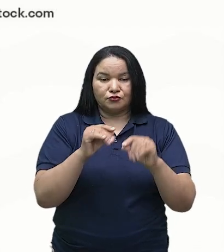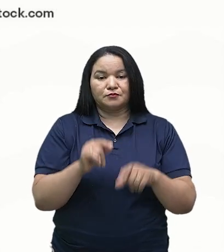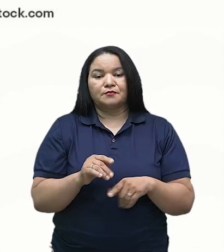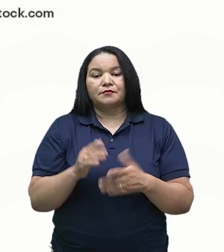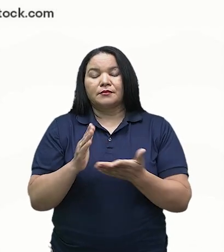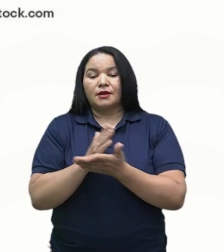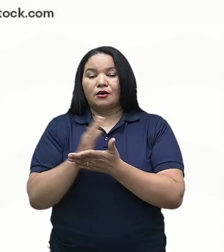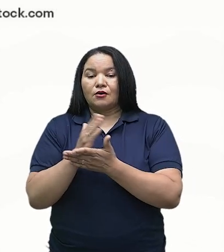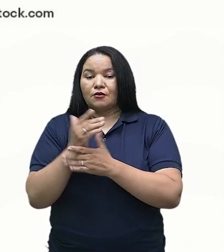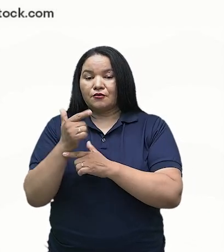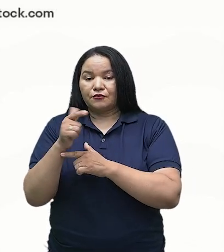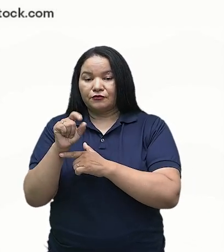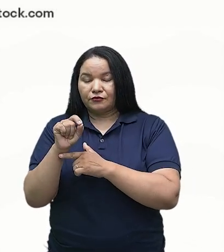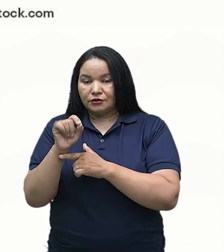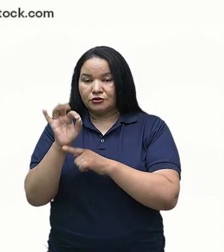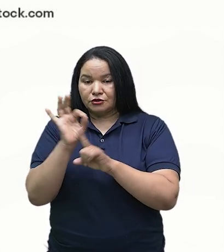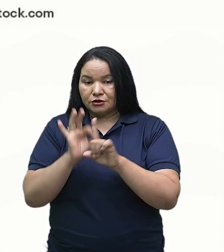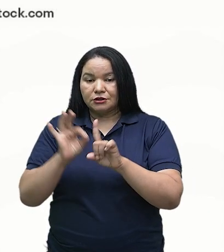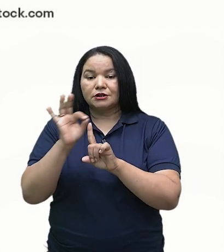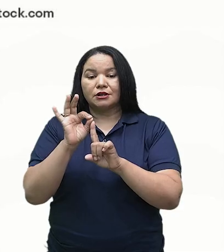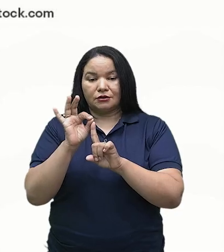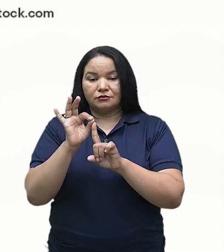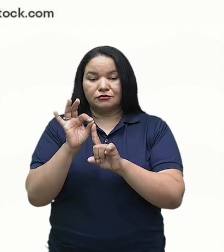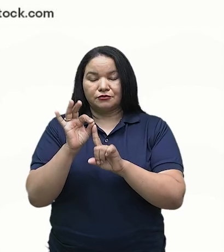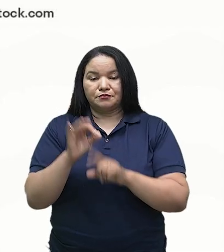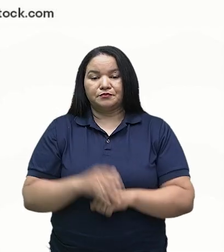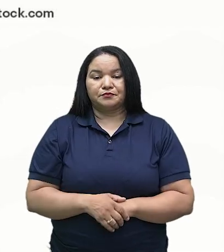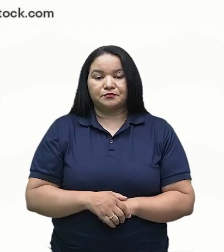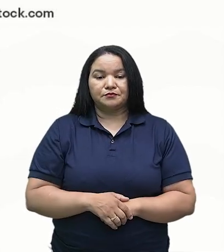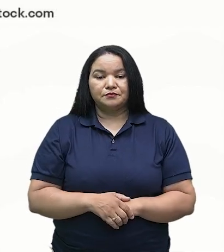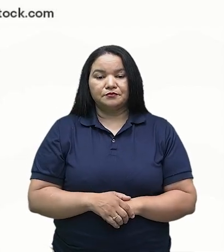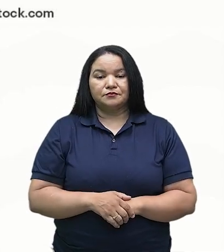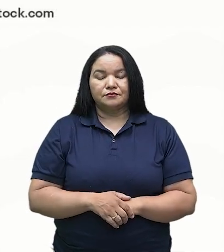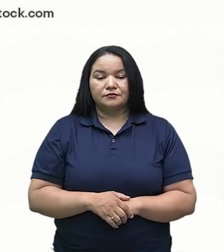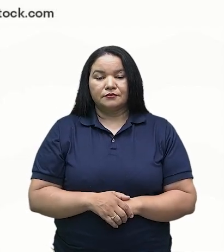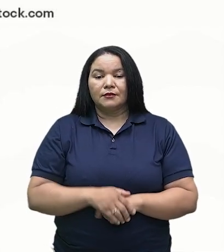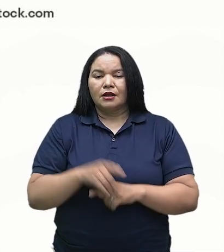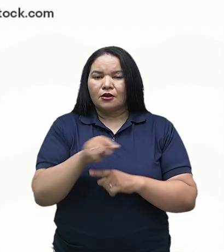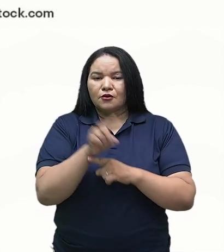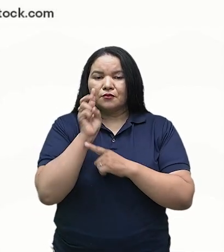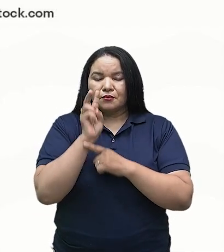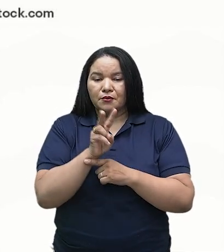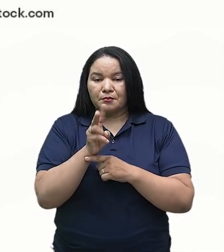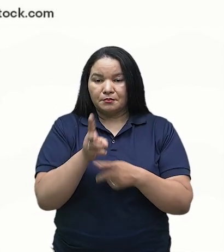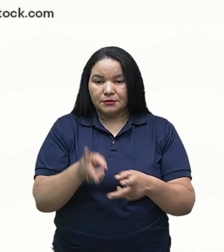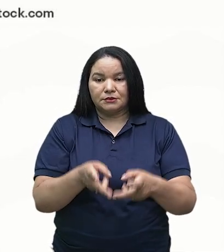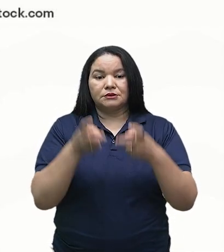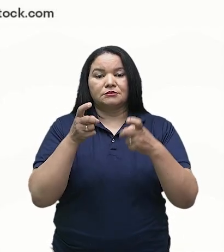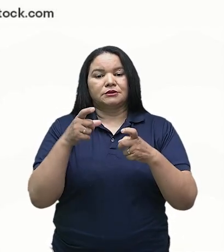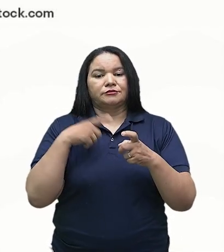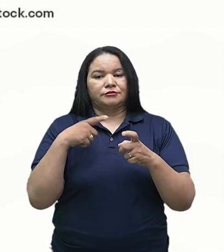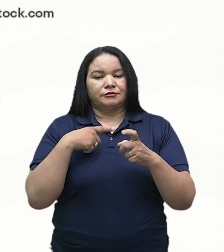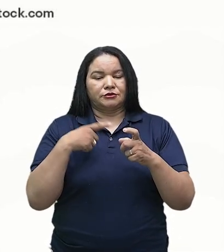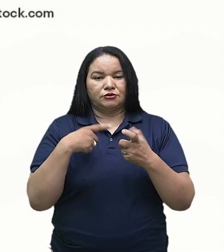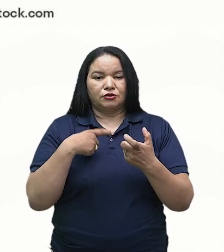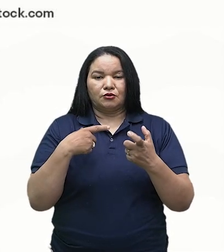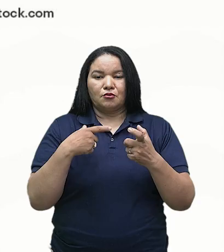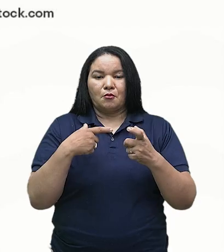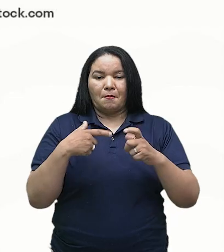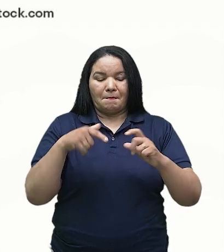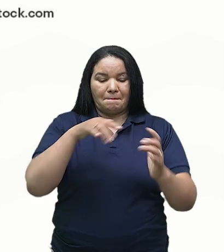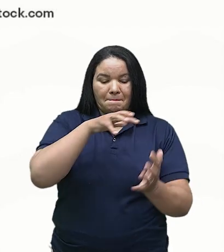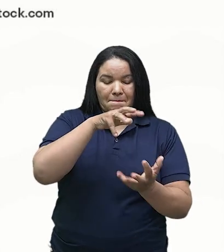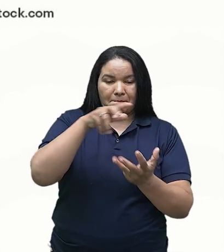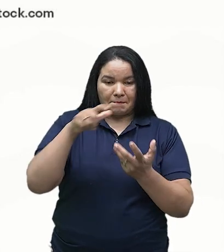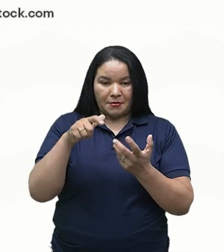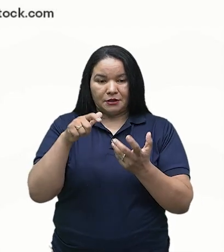mais amenas de cerca de 20 graus Celsius. Então, a gente consegue perceber que há uma faixa no nosso planeta, que é